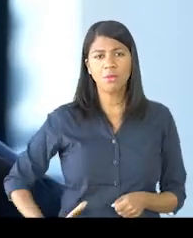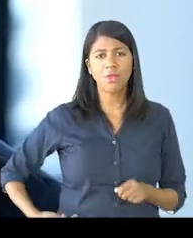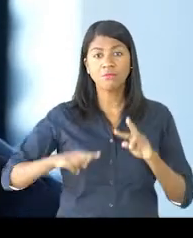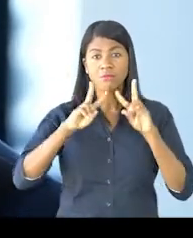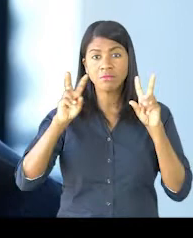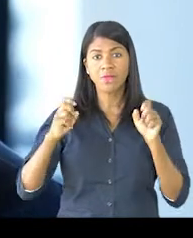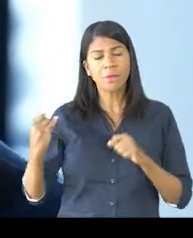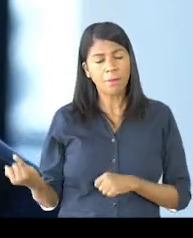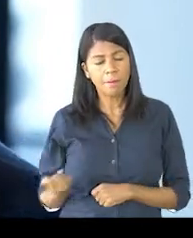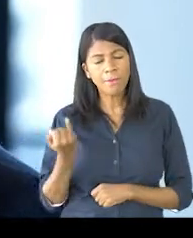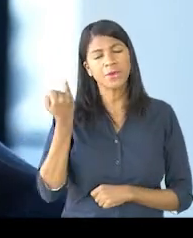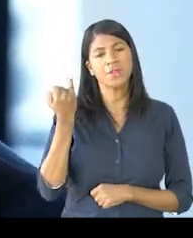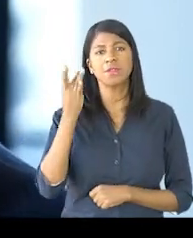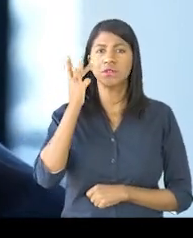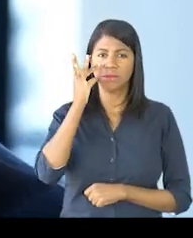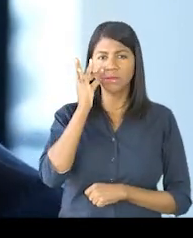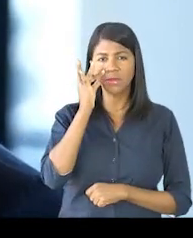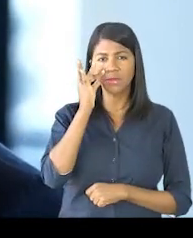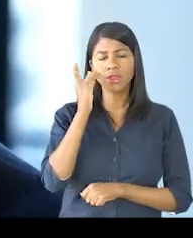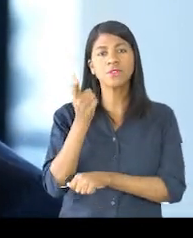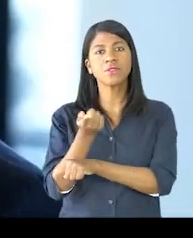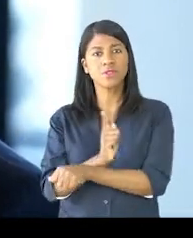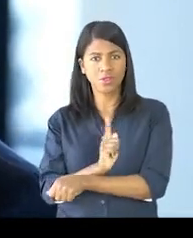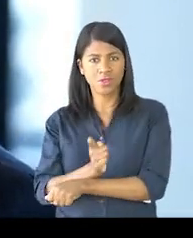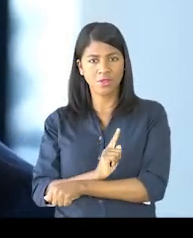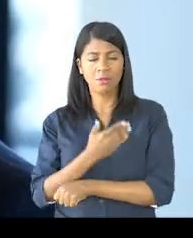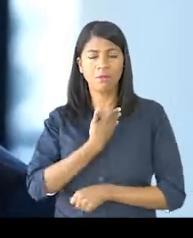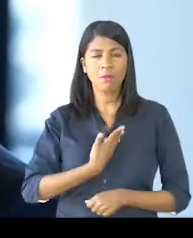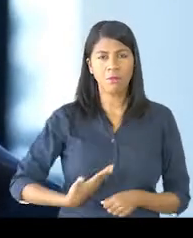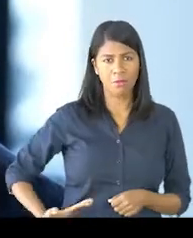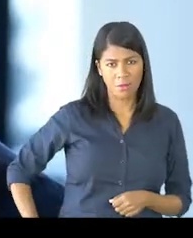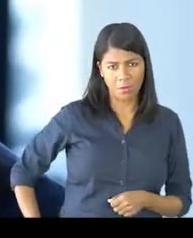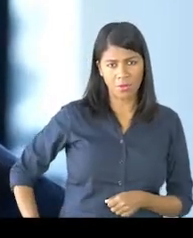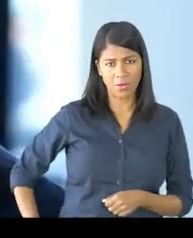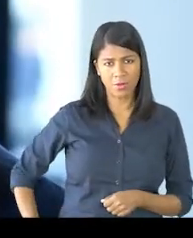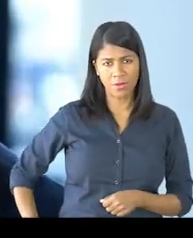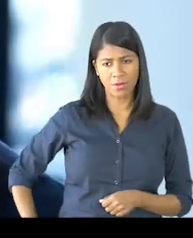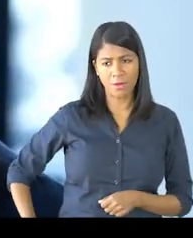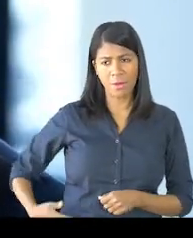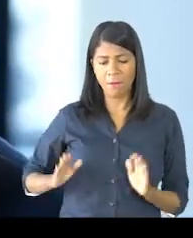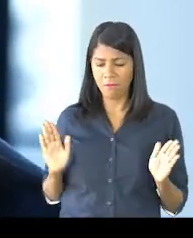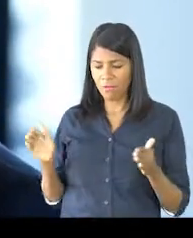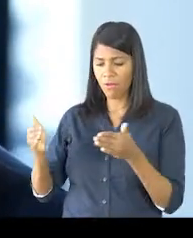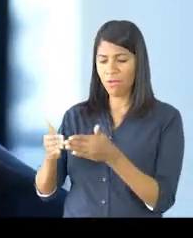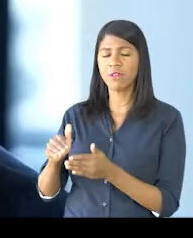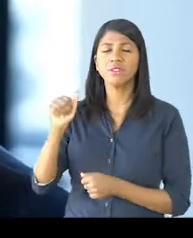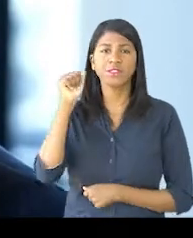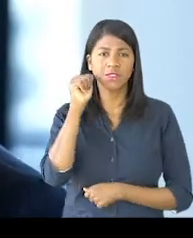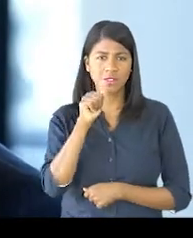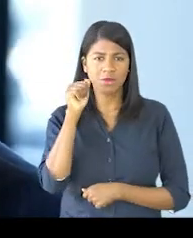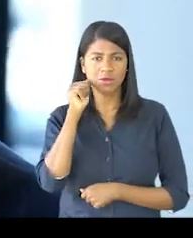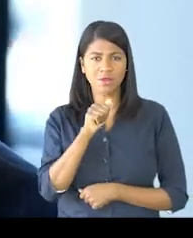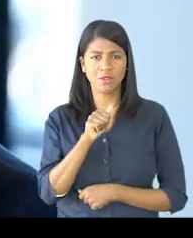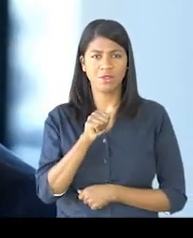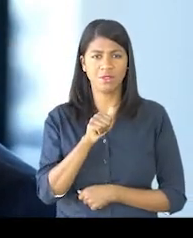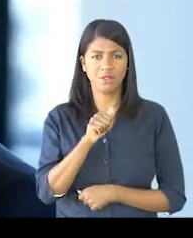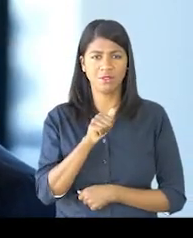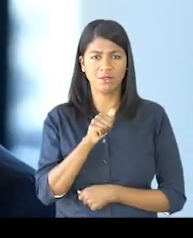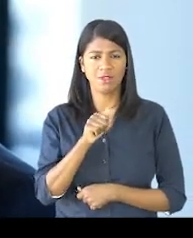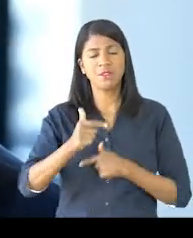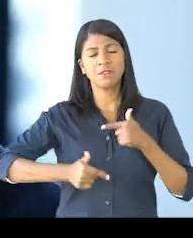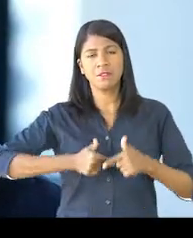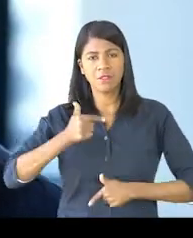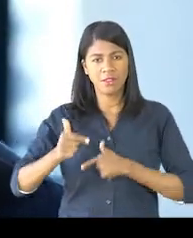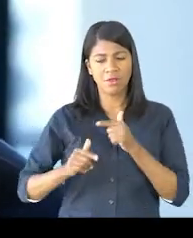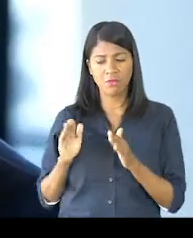muito importante e muito presente, que é a gestão pública aplicada às mulheres. A gestão pública aplicada